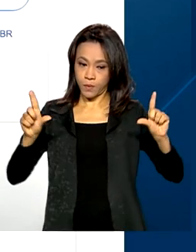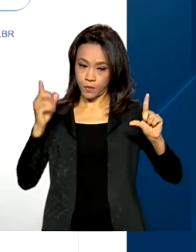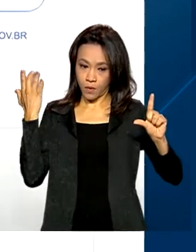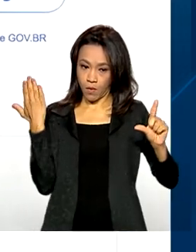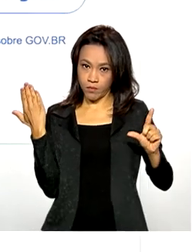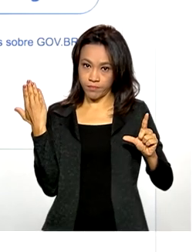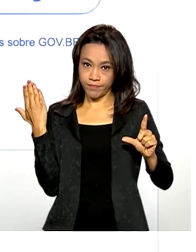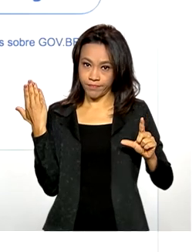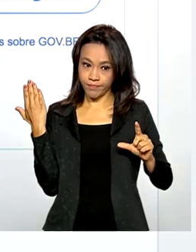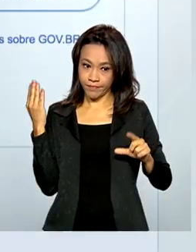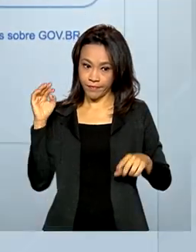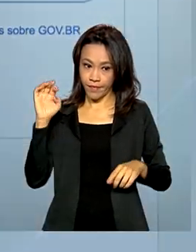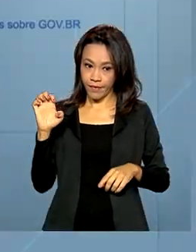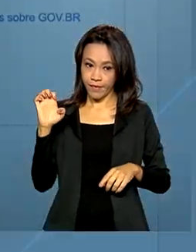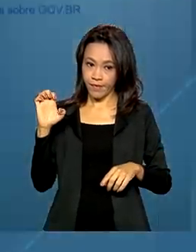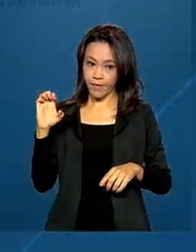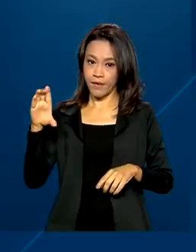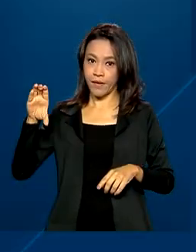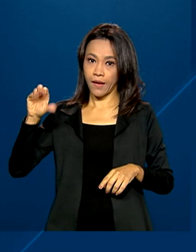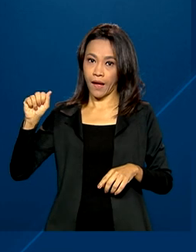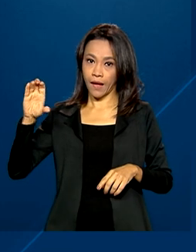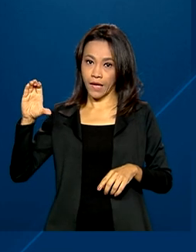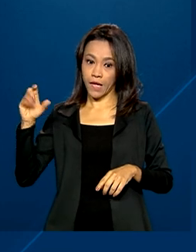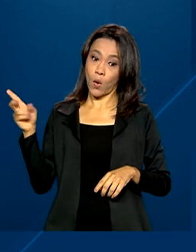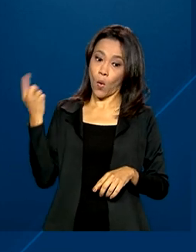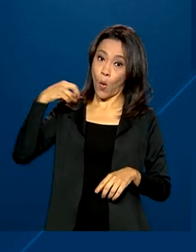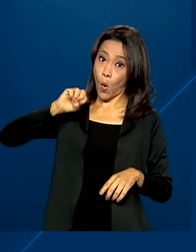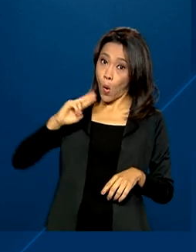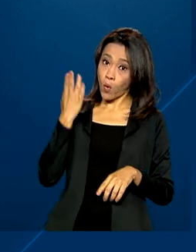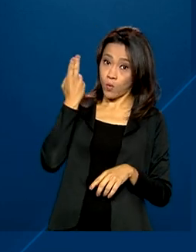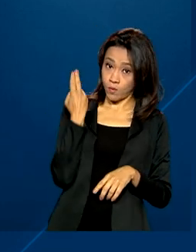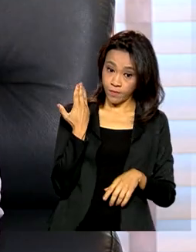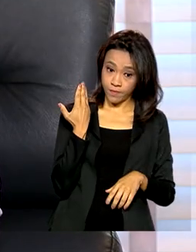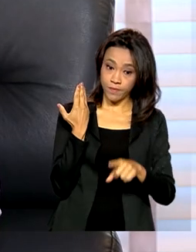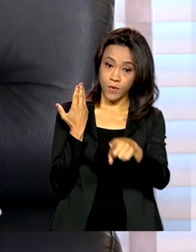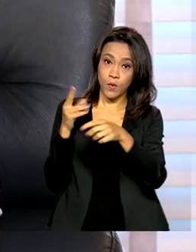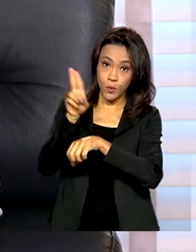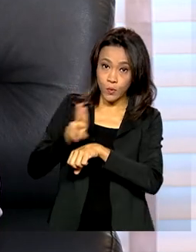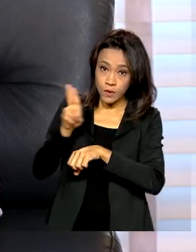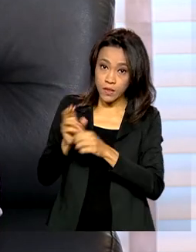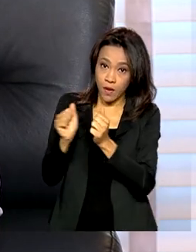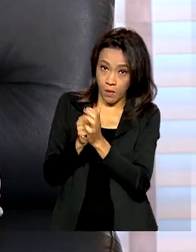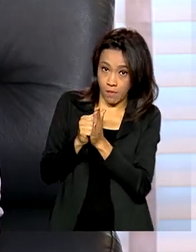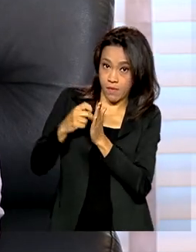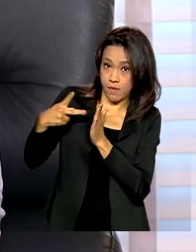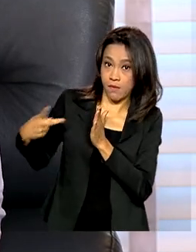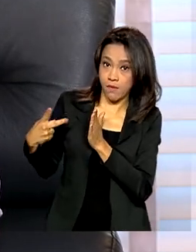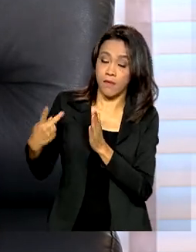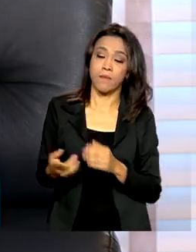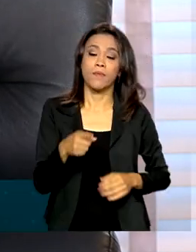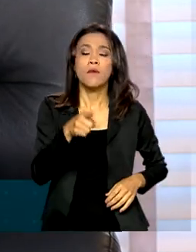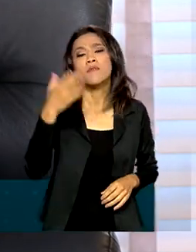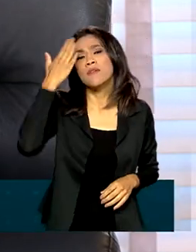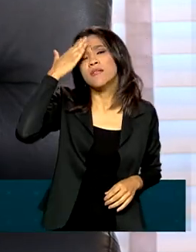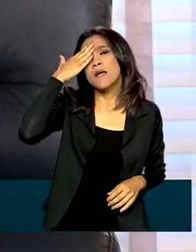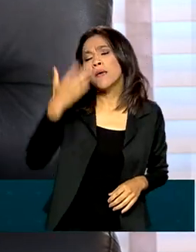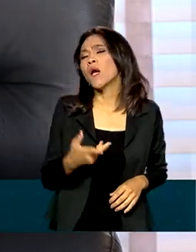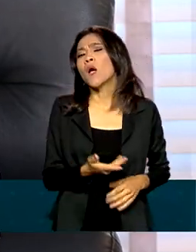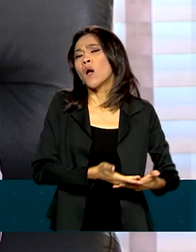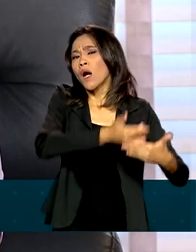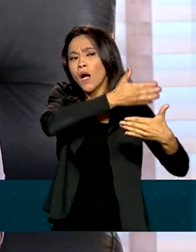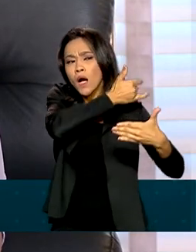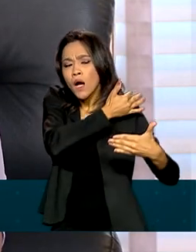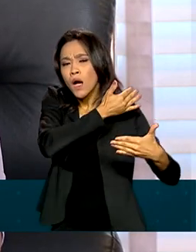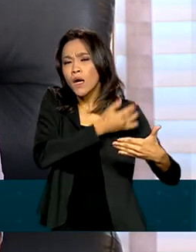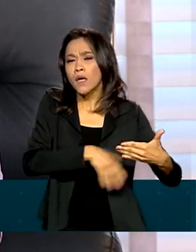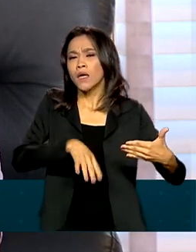no portal ICAC ou pelo aplicativo Meu Imposto de Renda. Você vai averiguar quanto que você pagou de